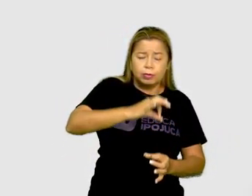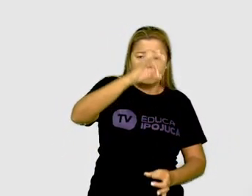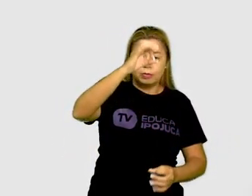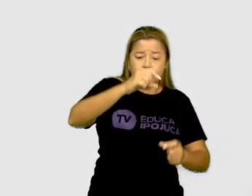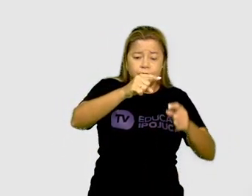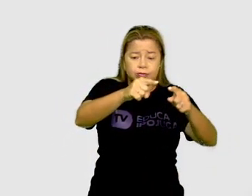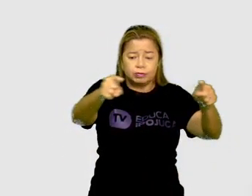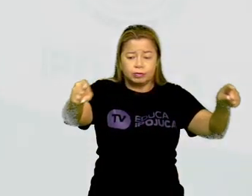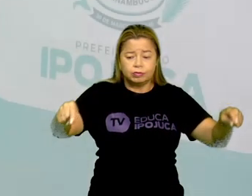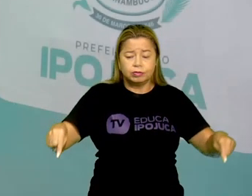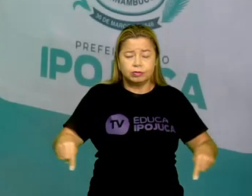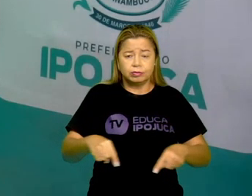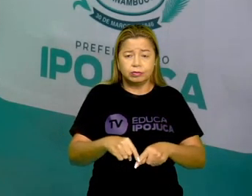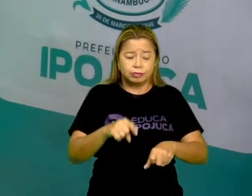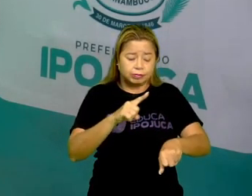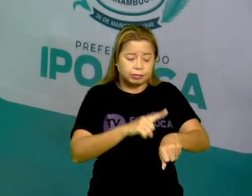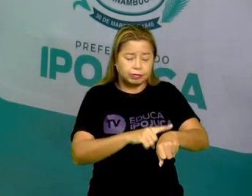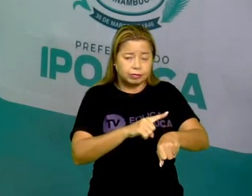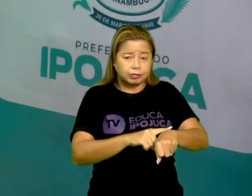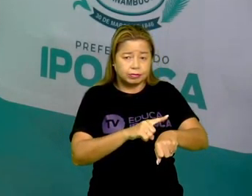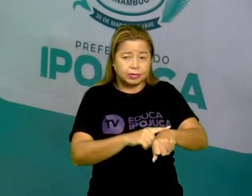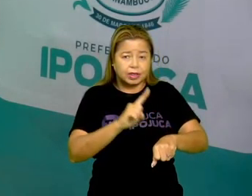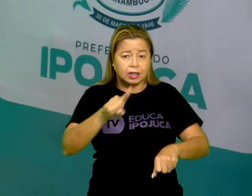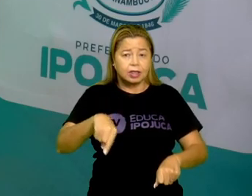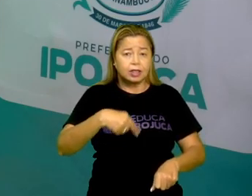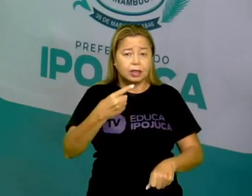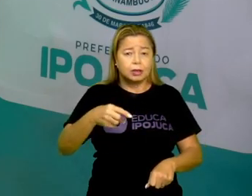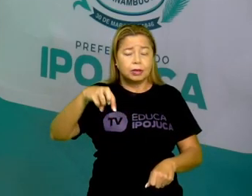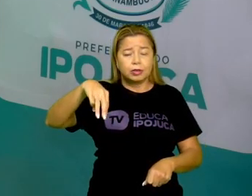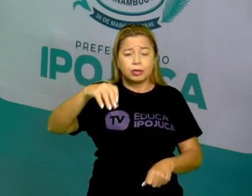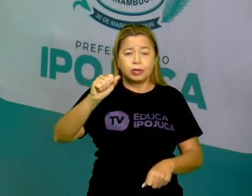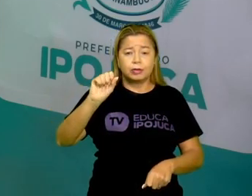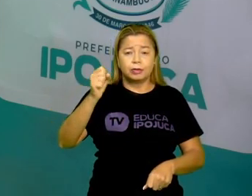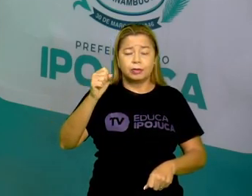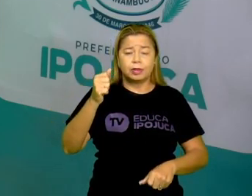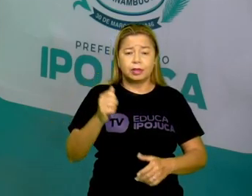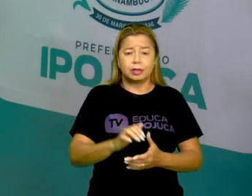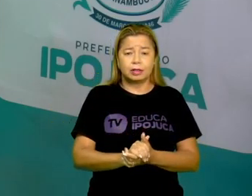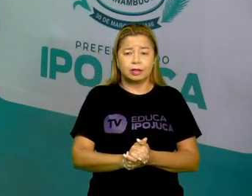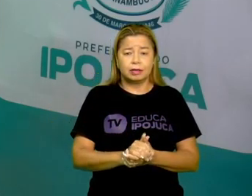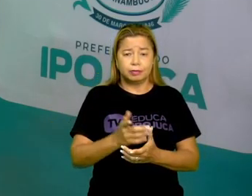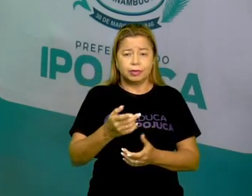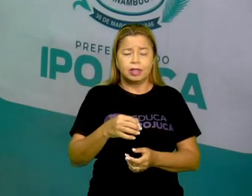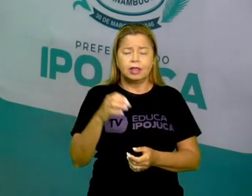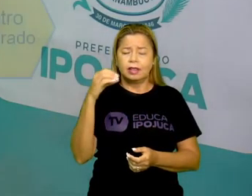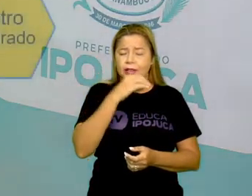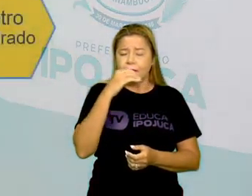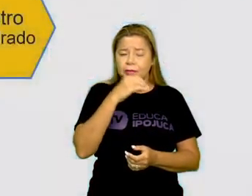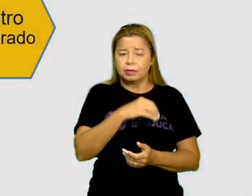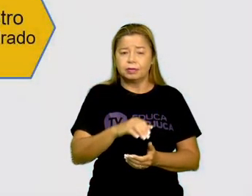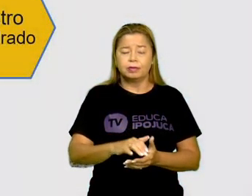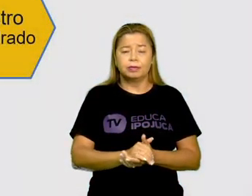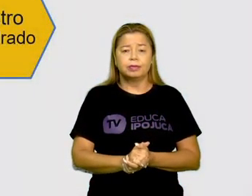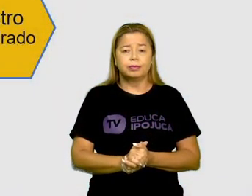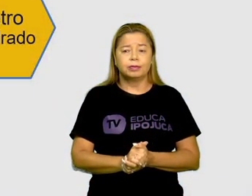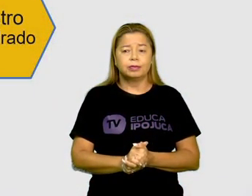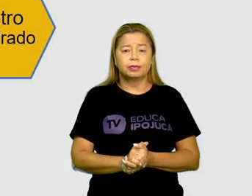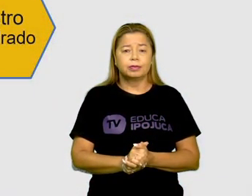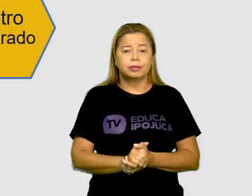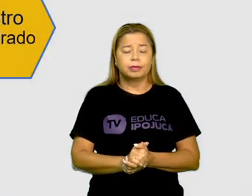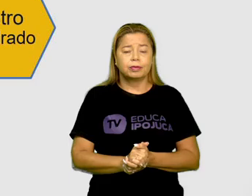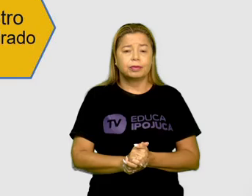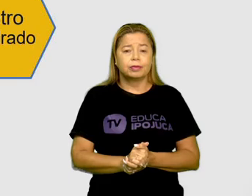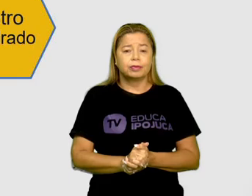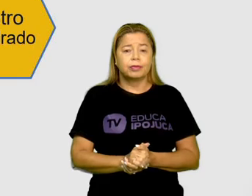a de tempo e, por último, massa. Muito bom, né? Vamos lá, é bem rapidinho. Então, estamos vendo